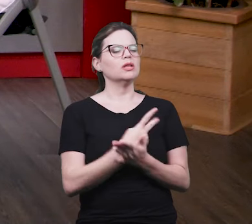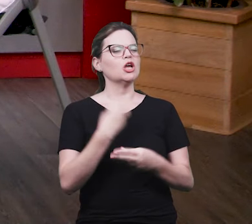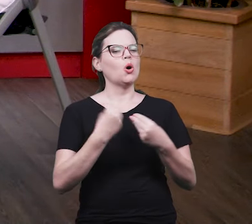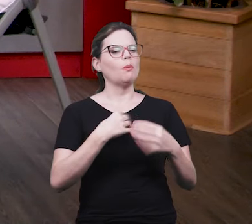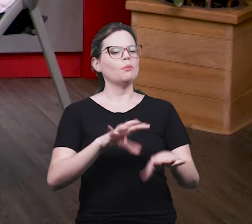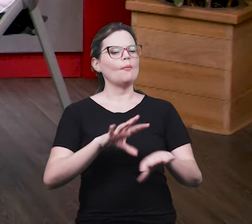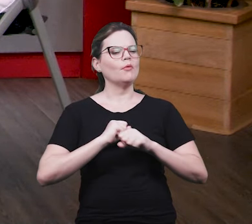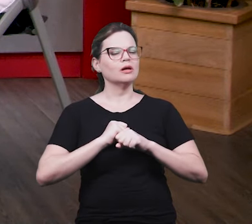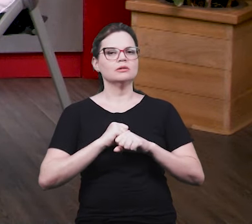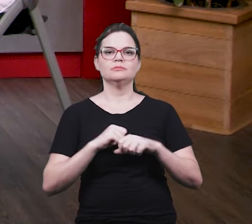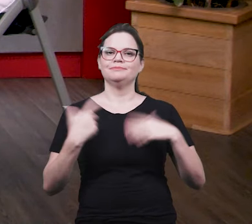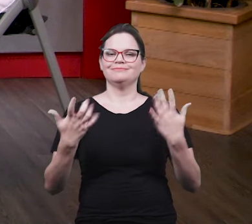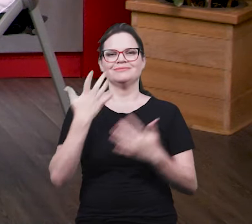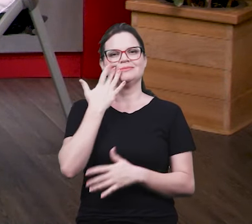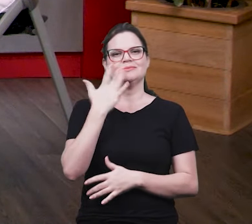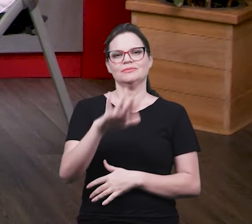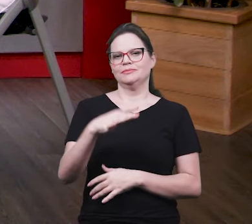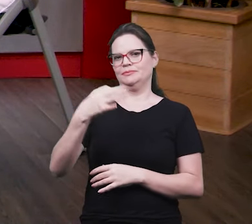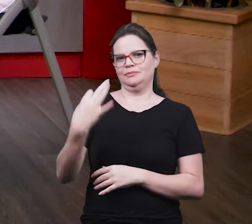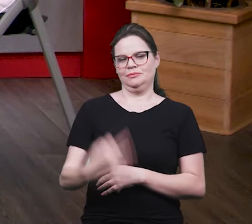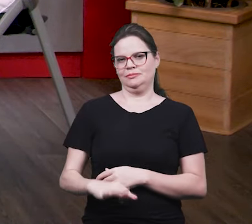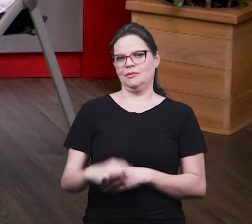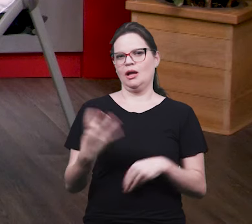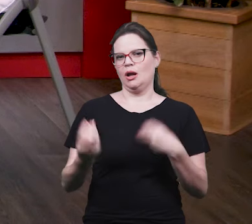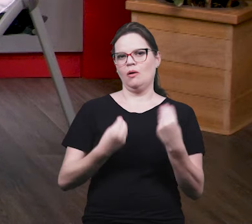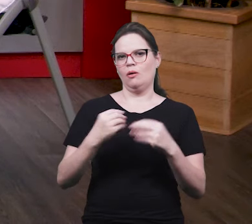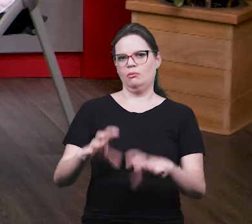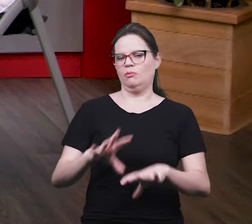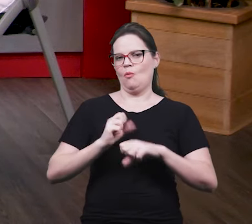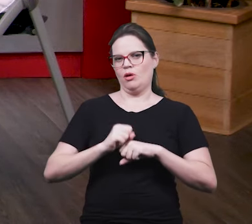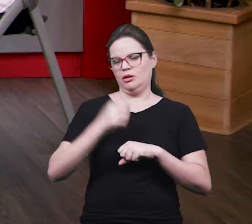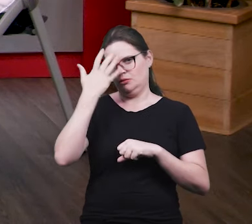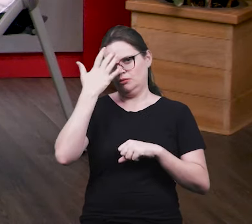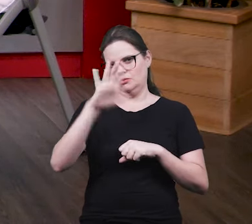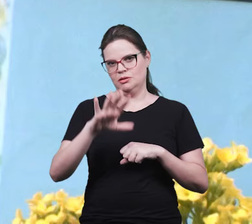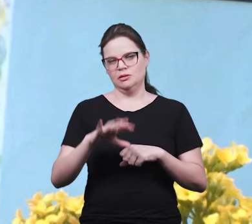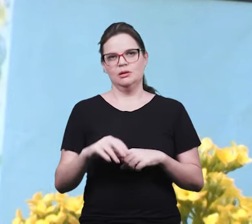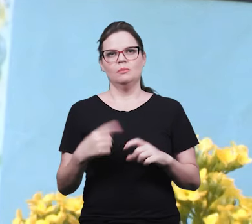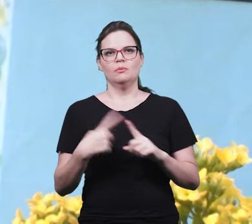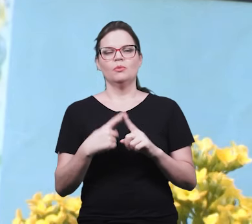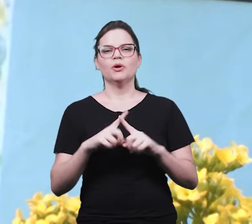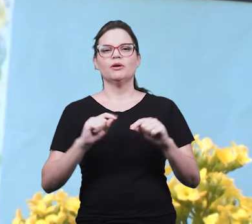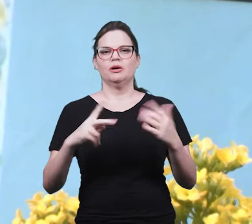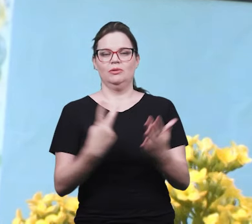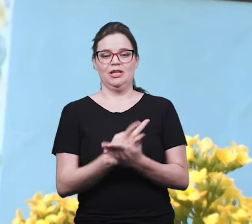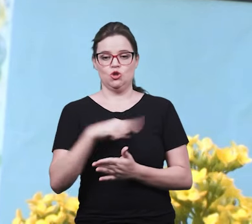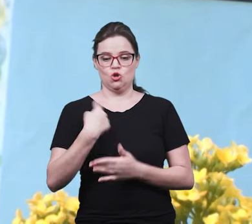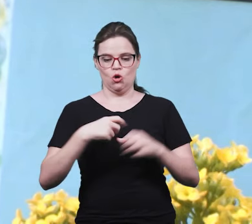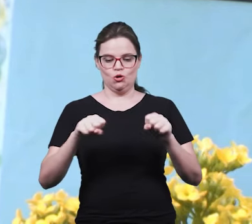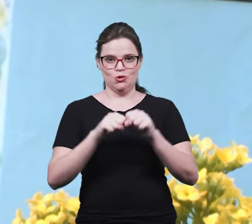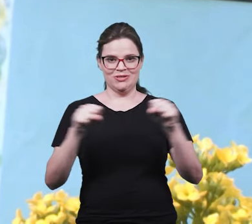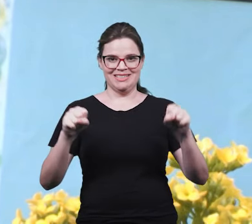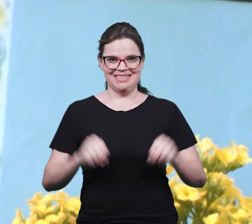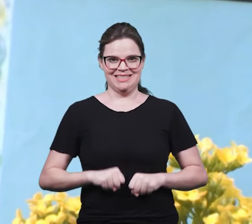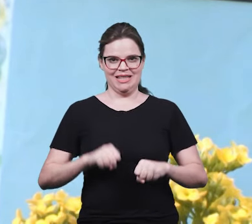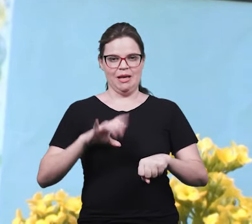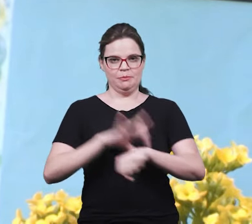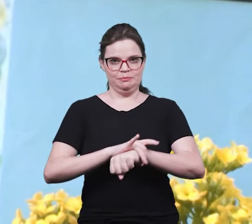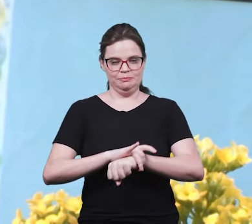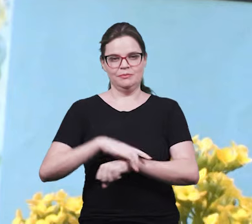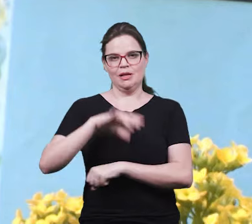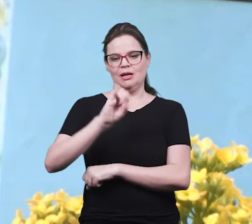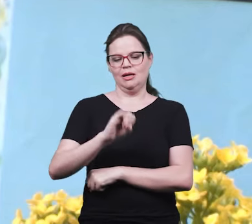lúpus? Olha, não se sabe o certo as causas do lúpus, tendo em vista que o sistema imunológico, ao